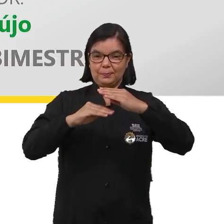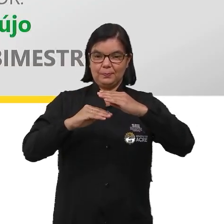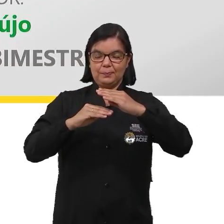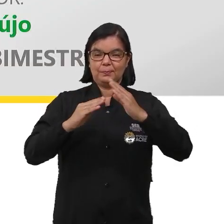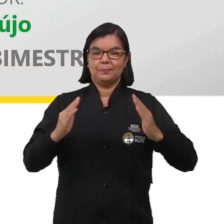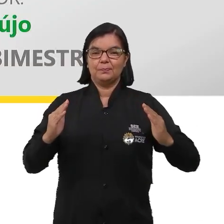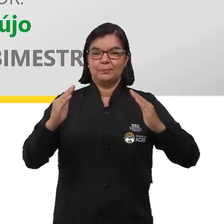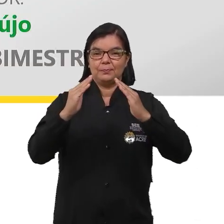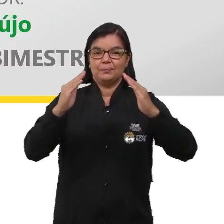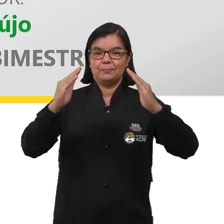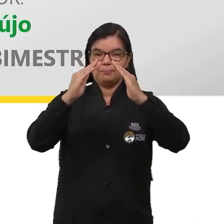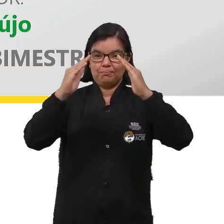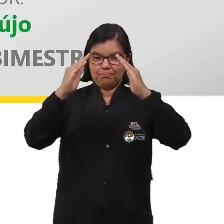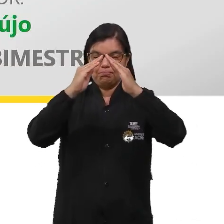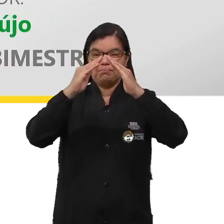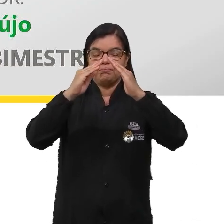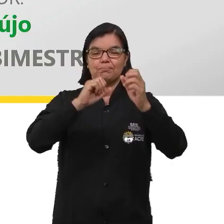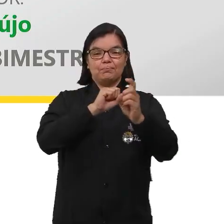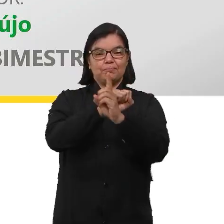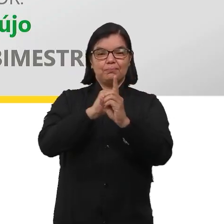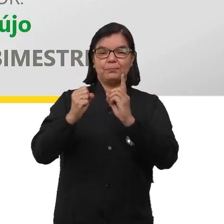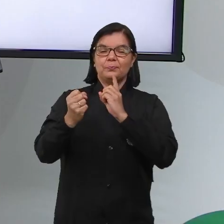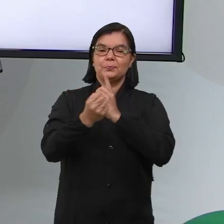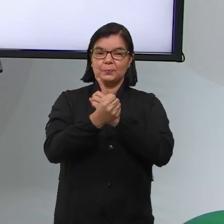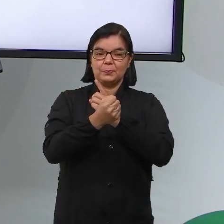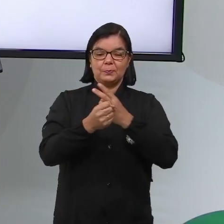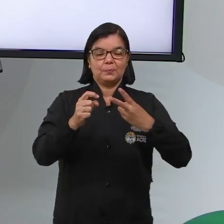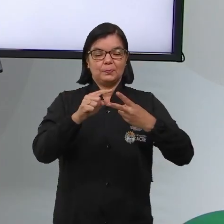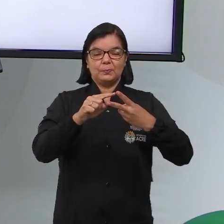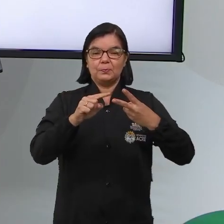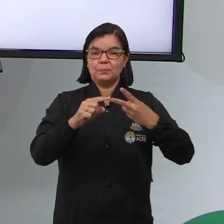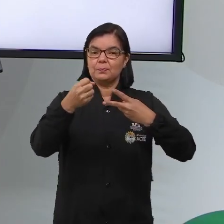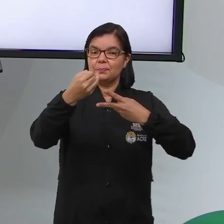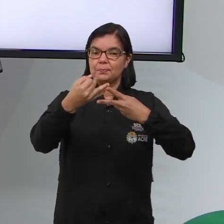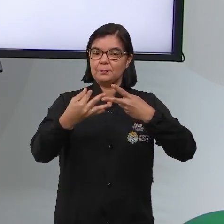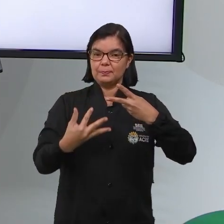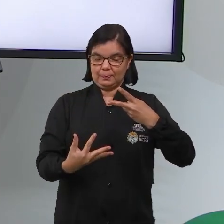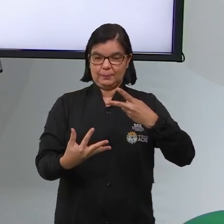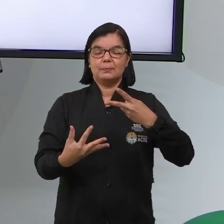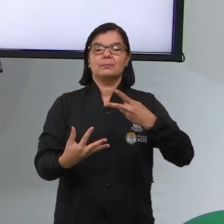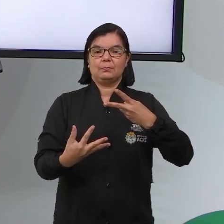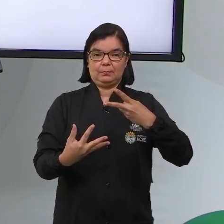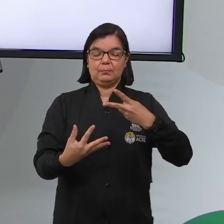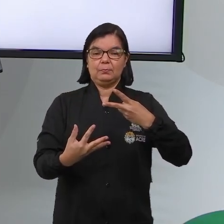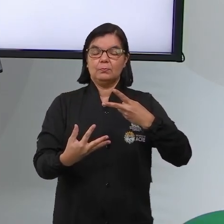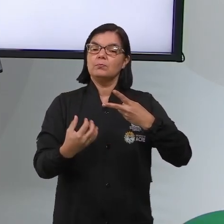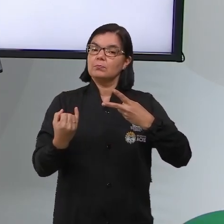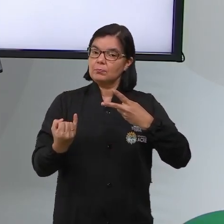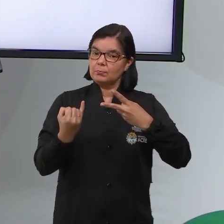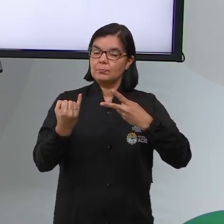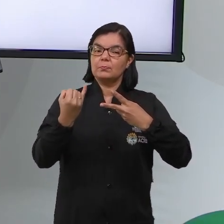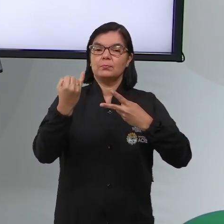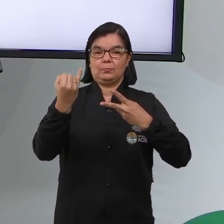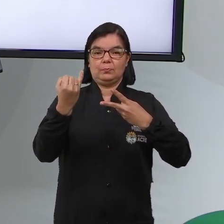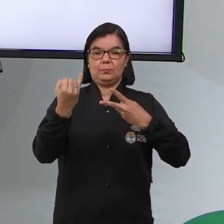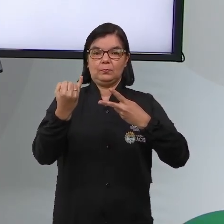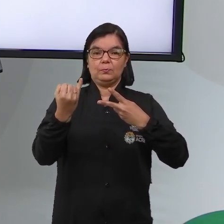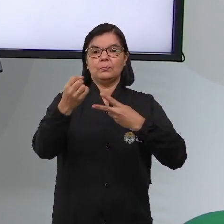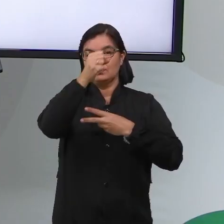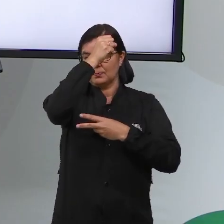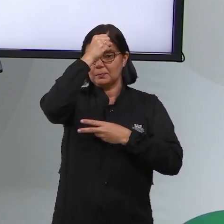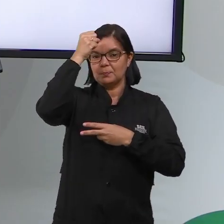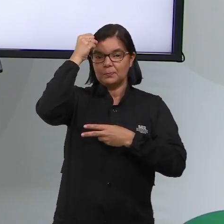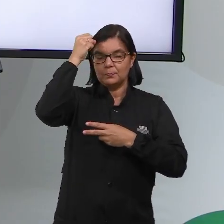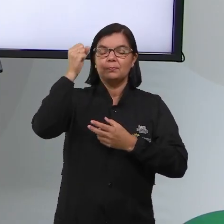e estratificação social. São dois conceitos bastante relevantes na